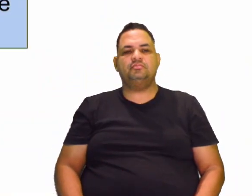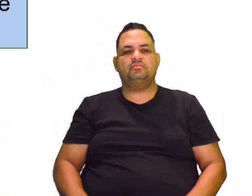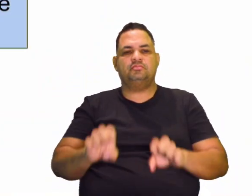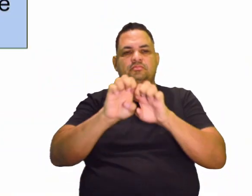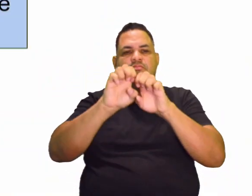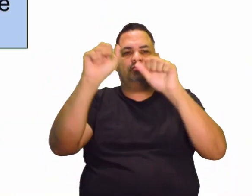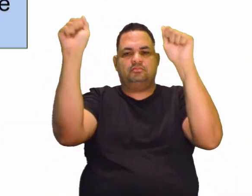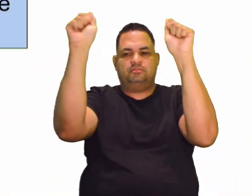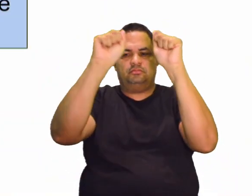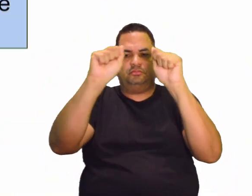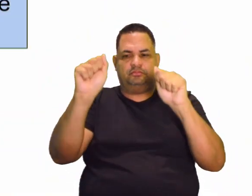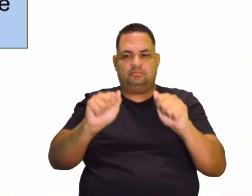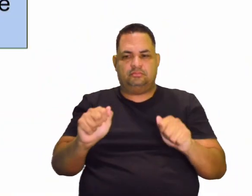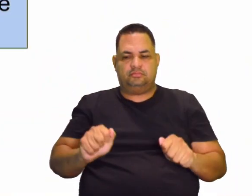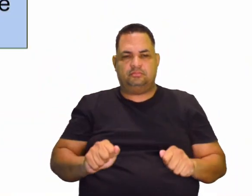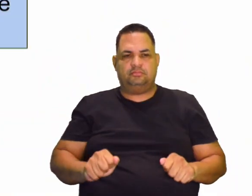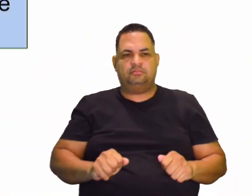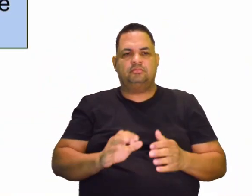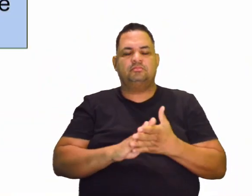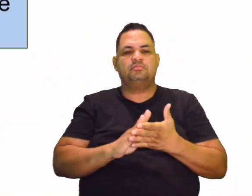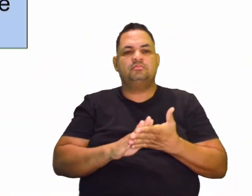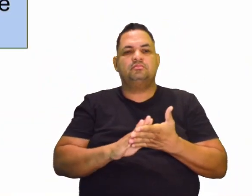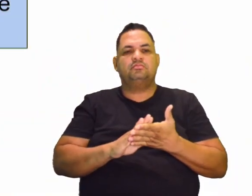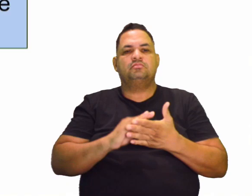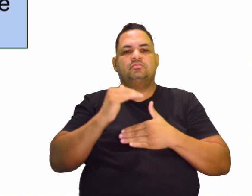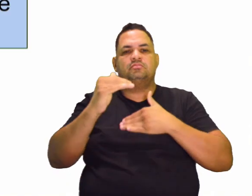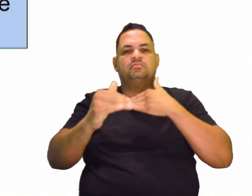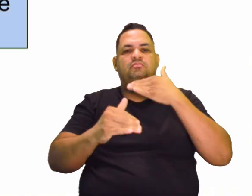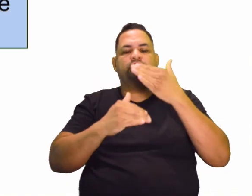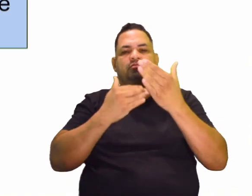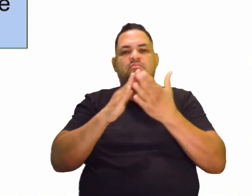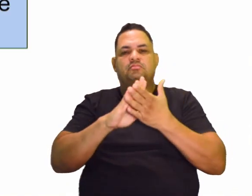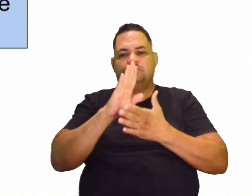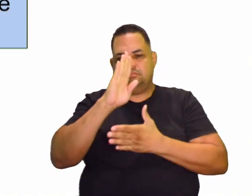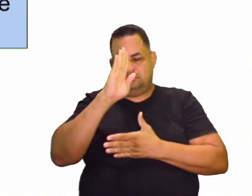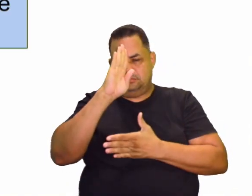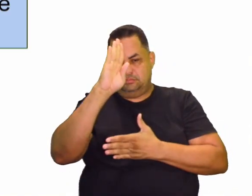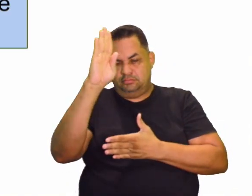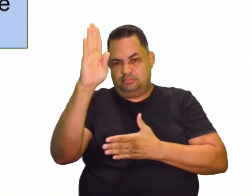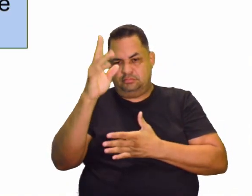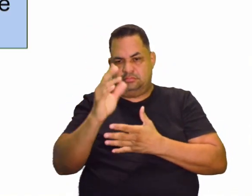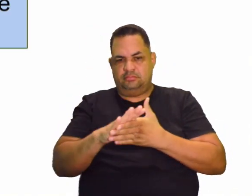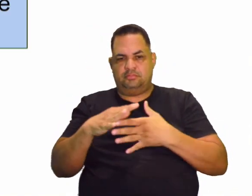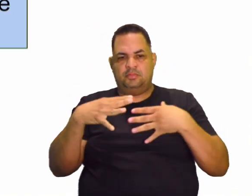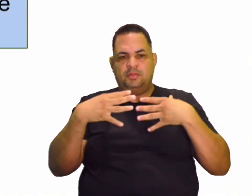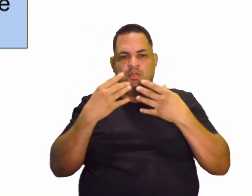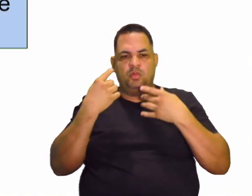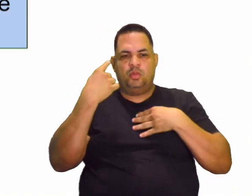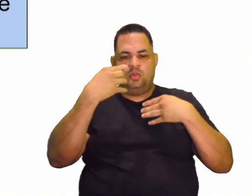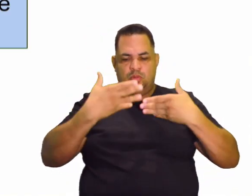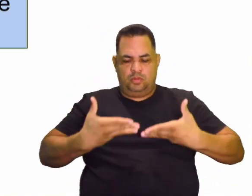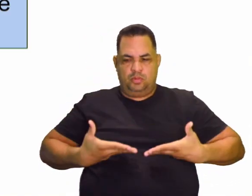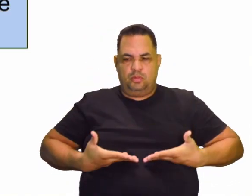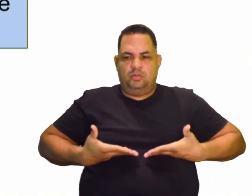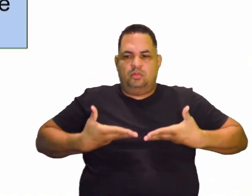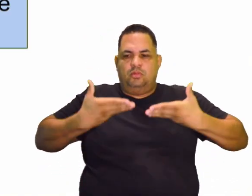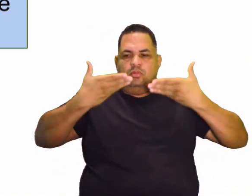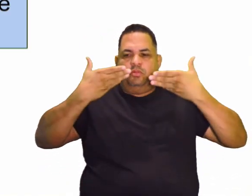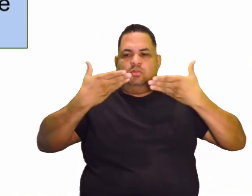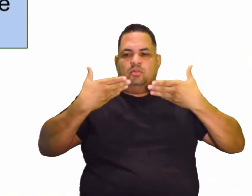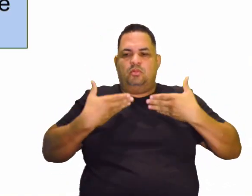escultura. Eles desenvolveram muitas esculturas, principalmente bustos, né, dos imperadores,